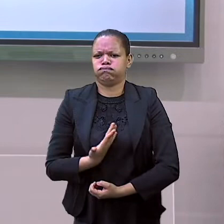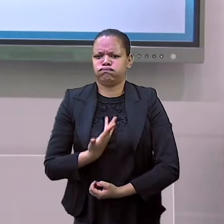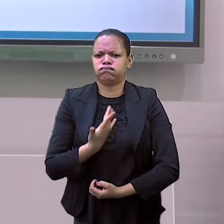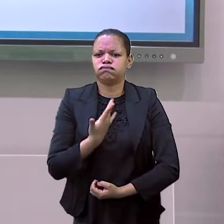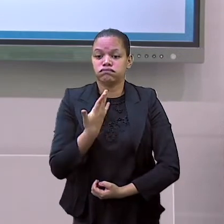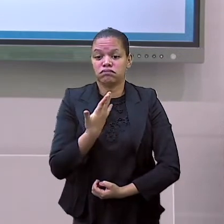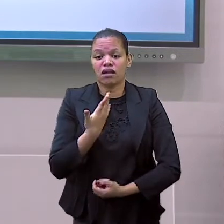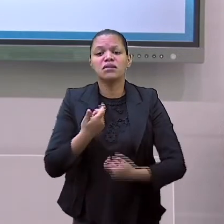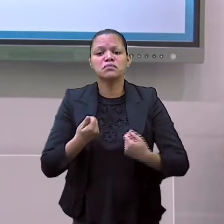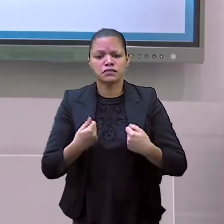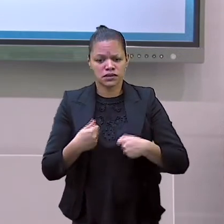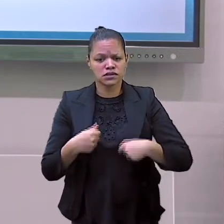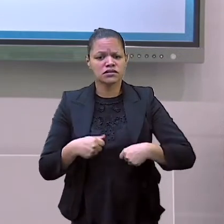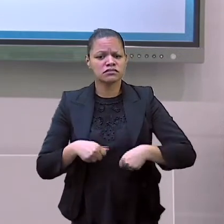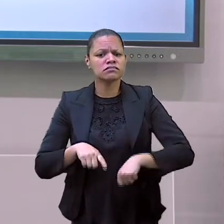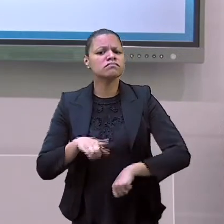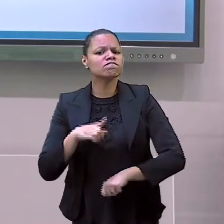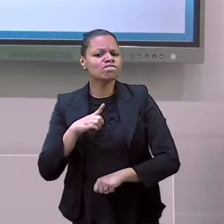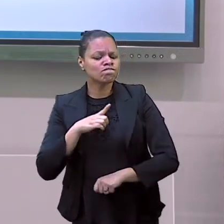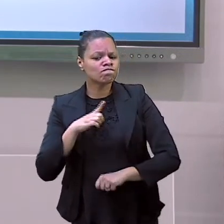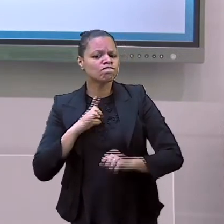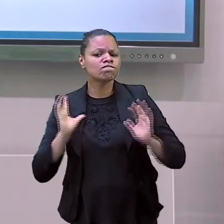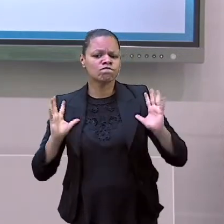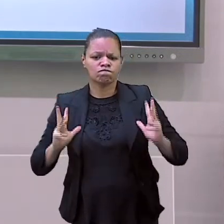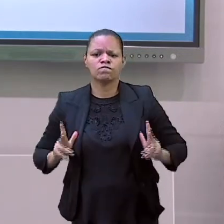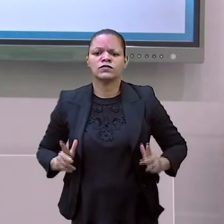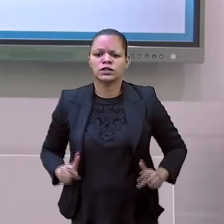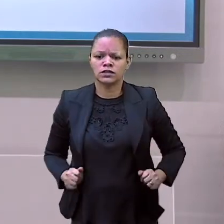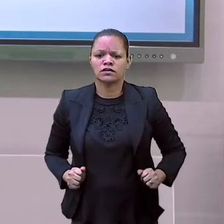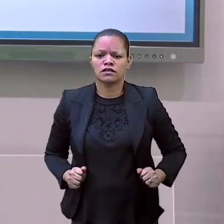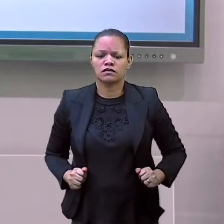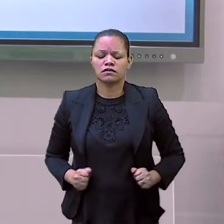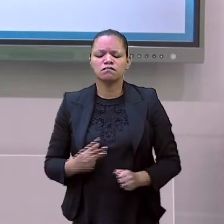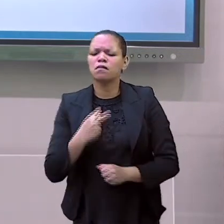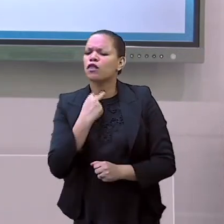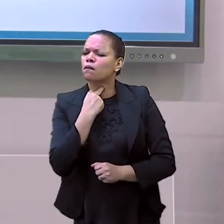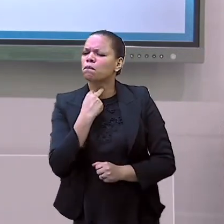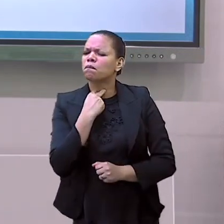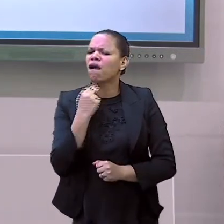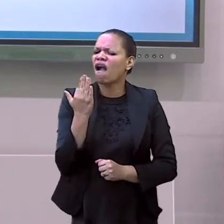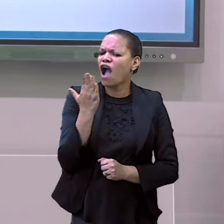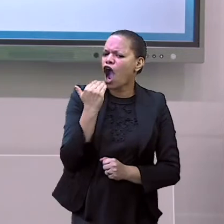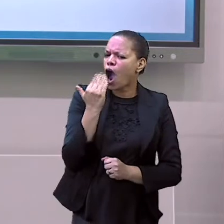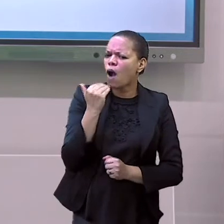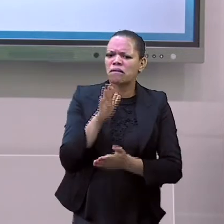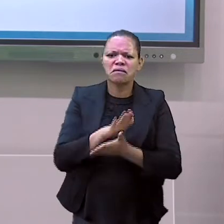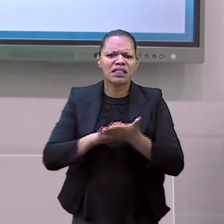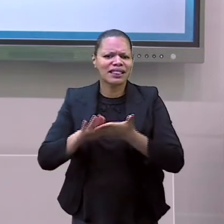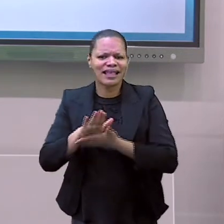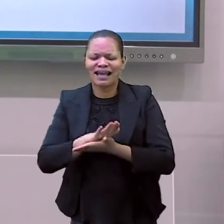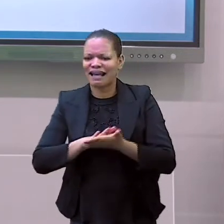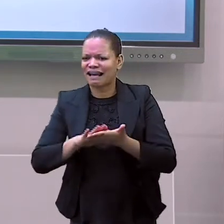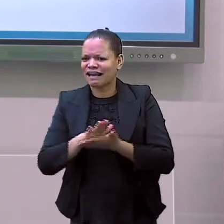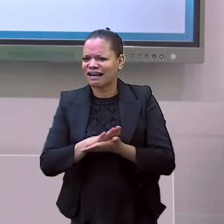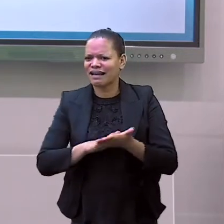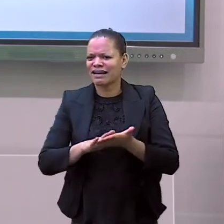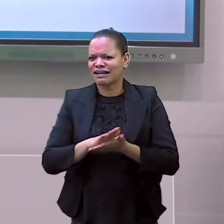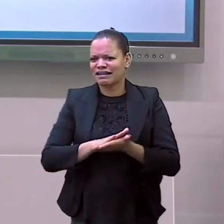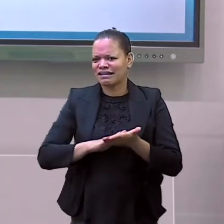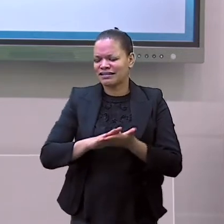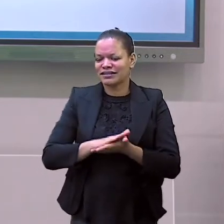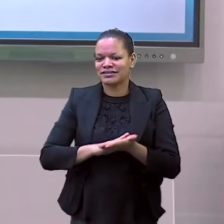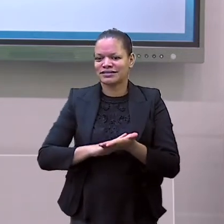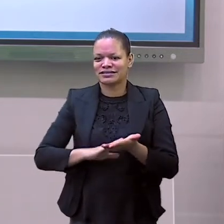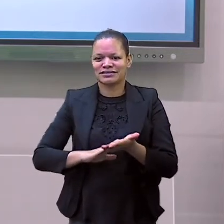de higiene, não comer coisas sem lavar, se encostou em um lugar, ter o hábito de lavar as